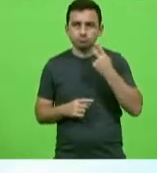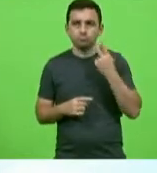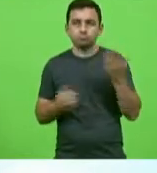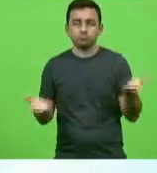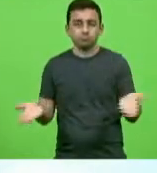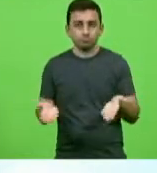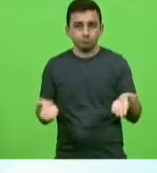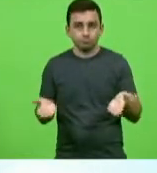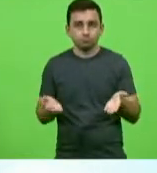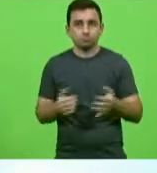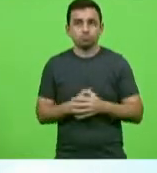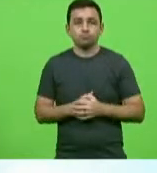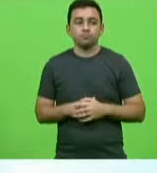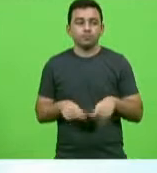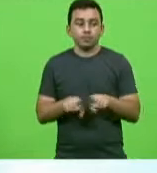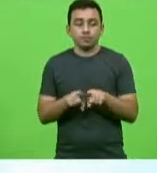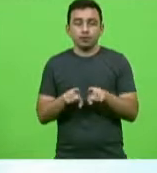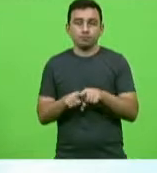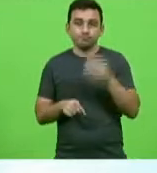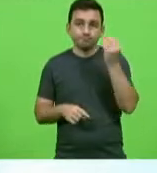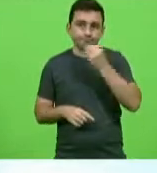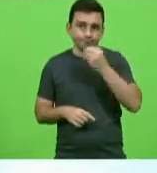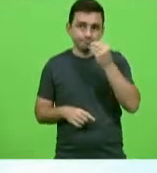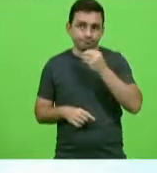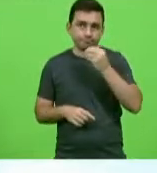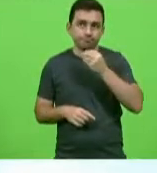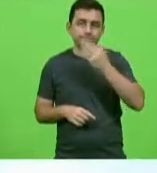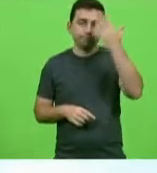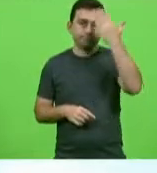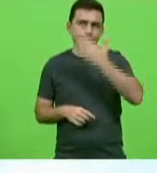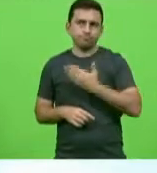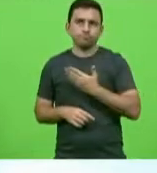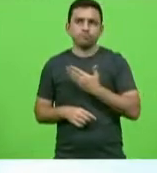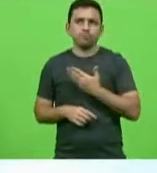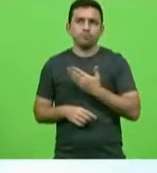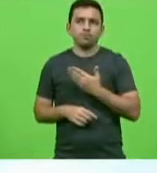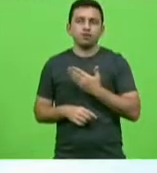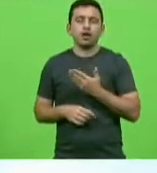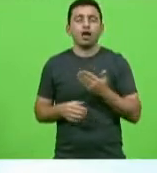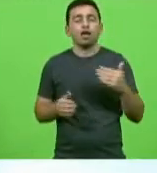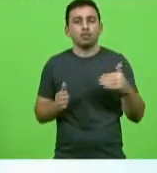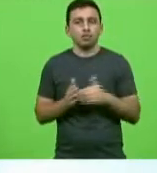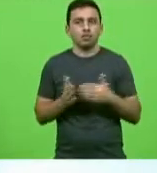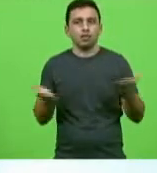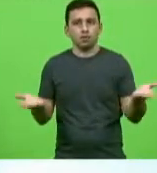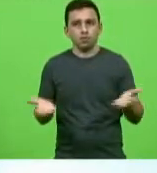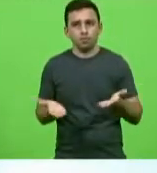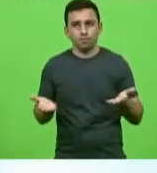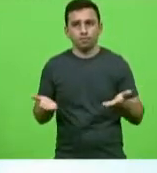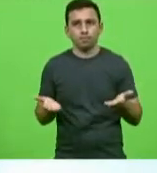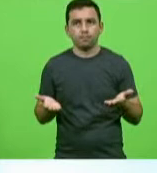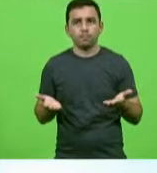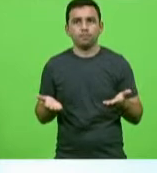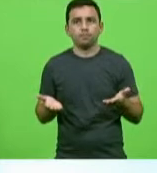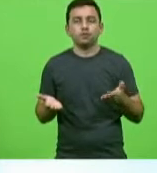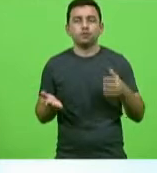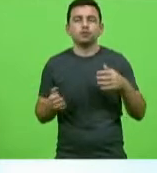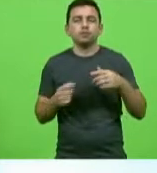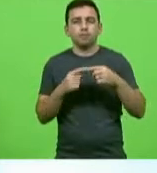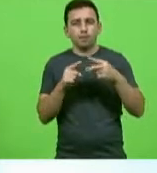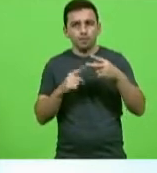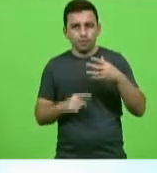contemporâneo, também frágil, é a prova, até esse momento, dos fracionados